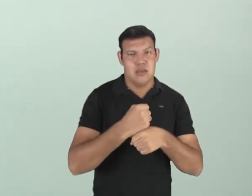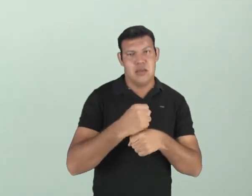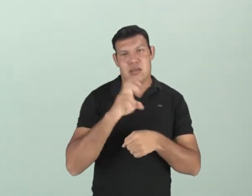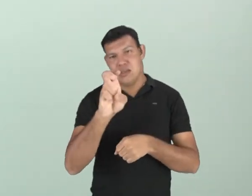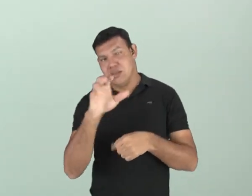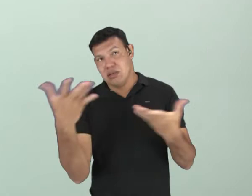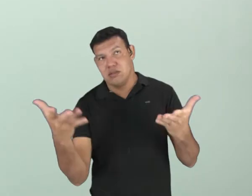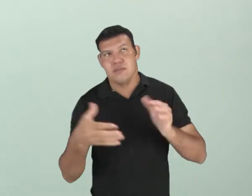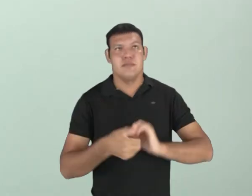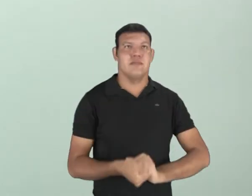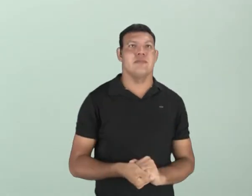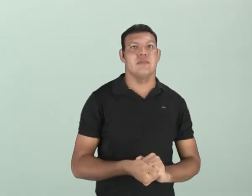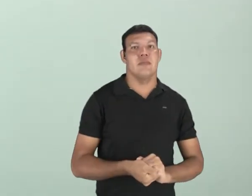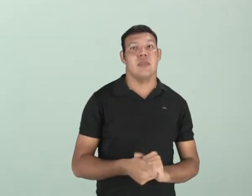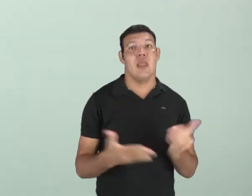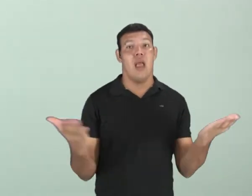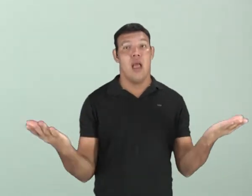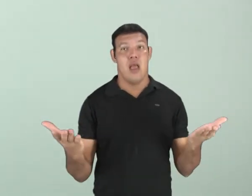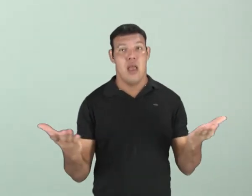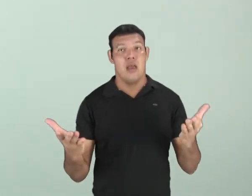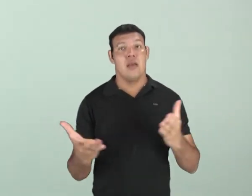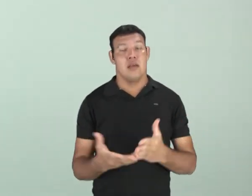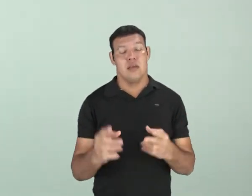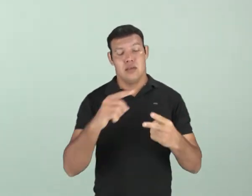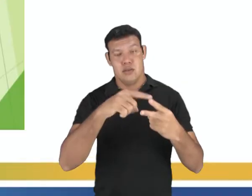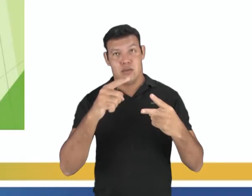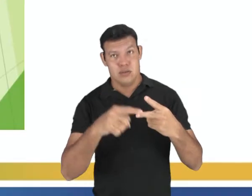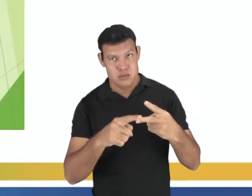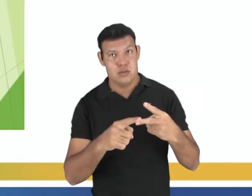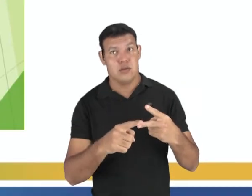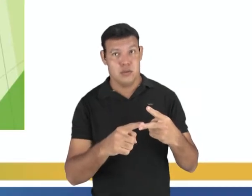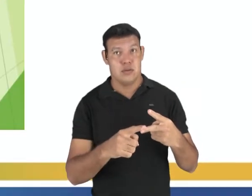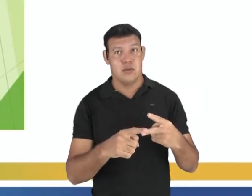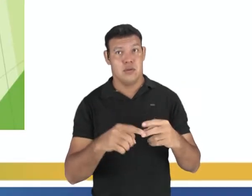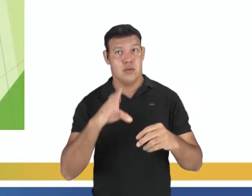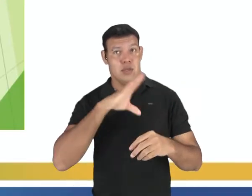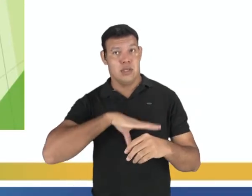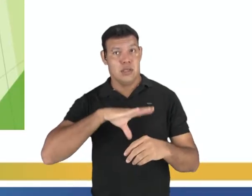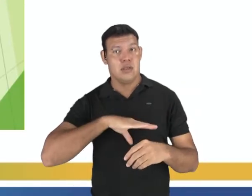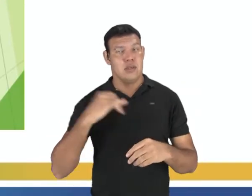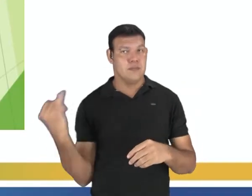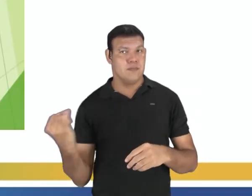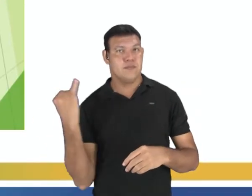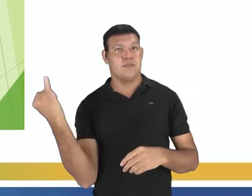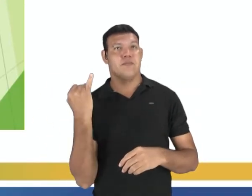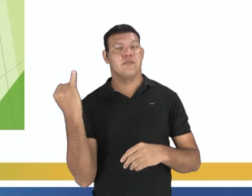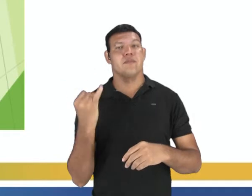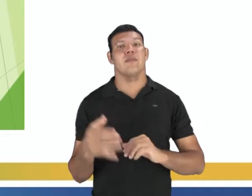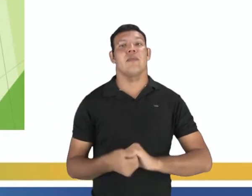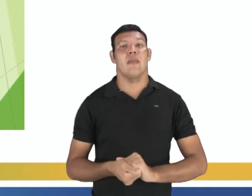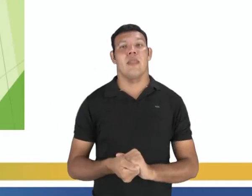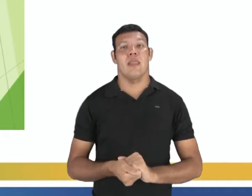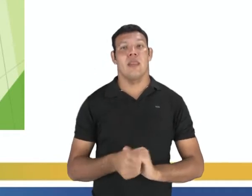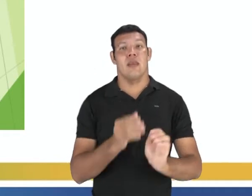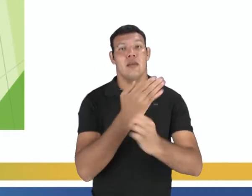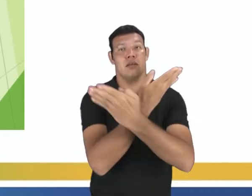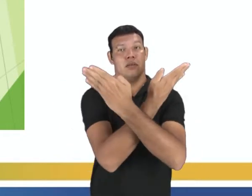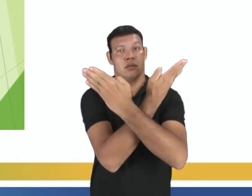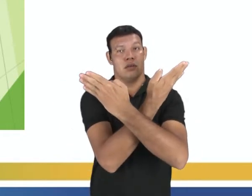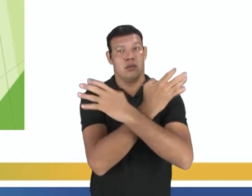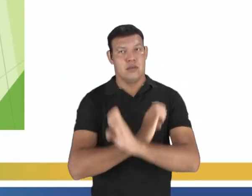livre. E aí a gente tem essas duas maiores cidades-estados, né, polis. A gente tem aí Esparta e